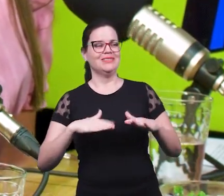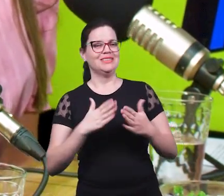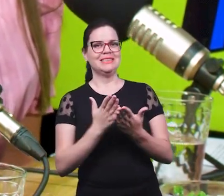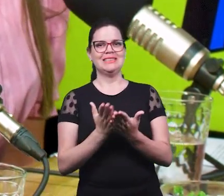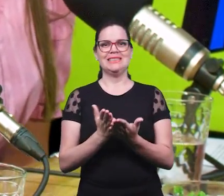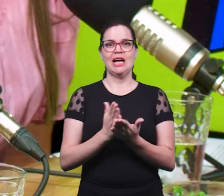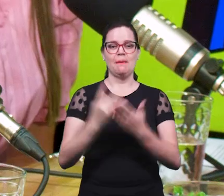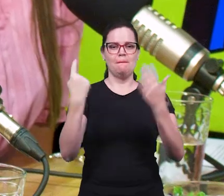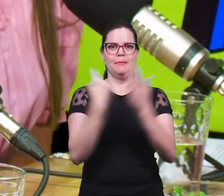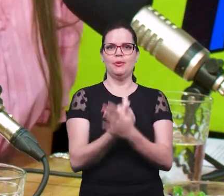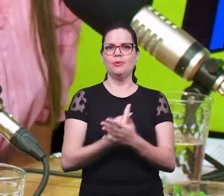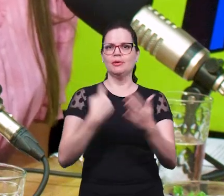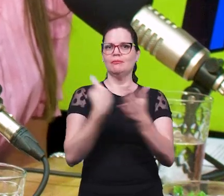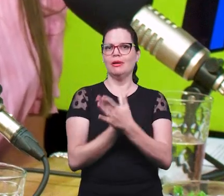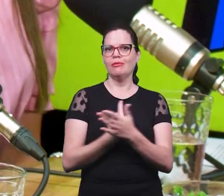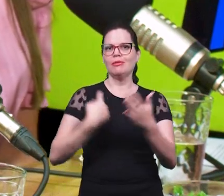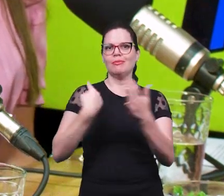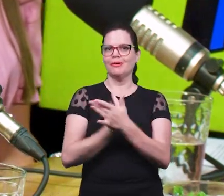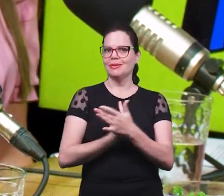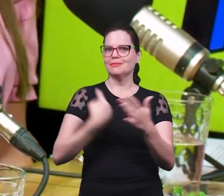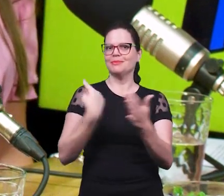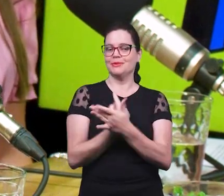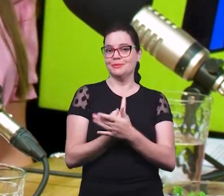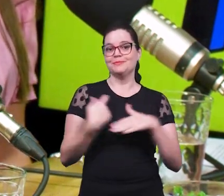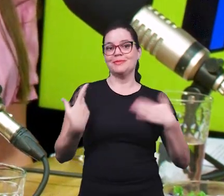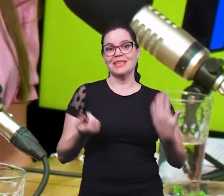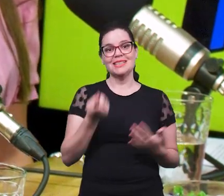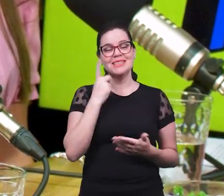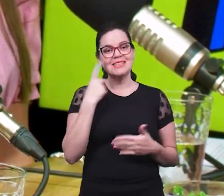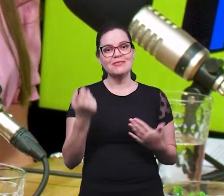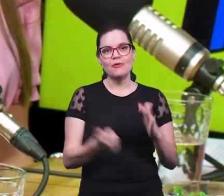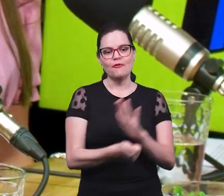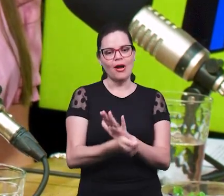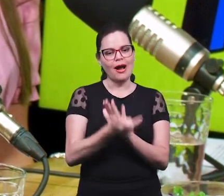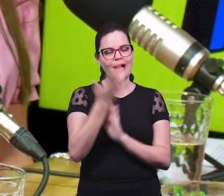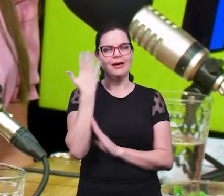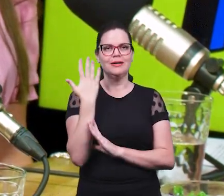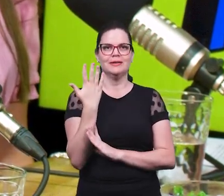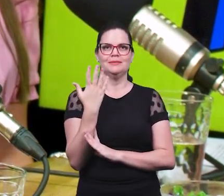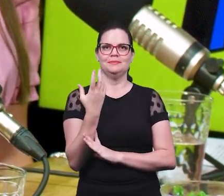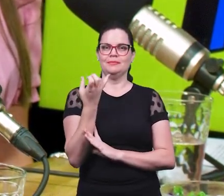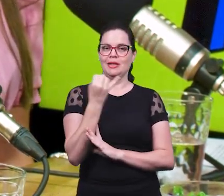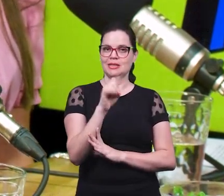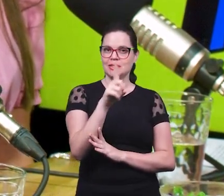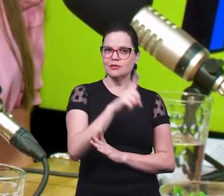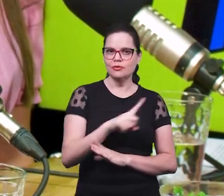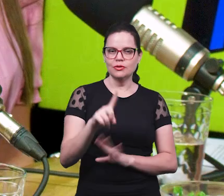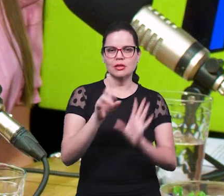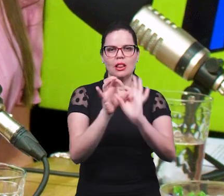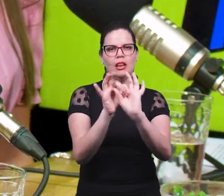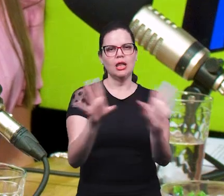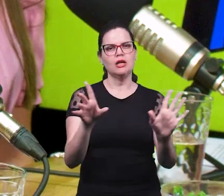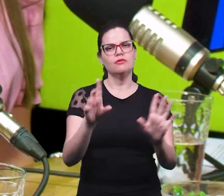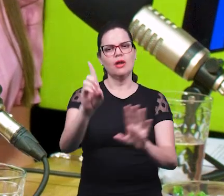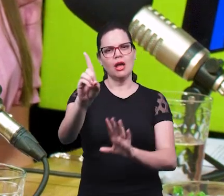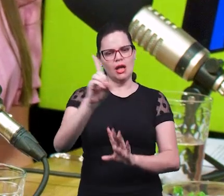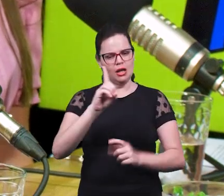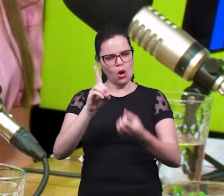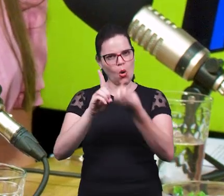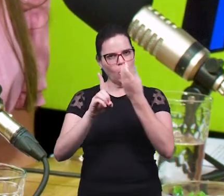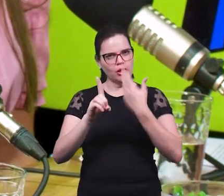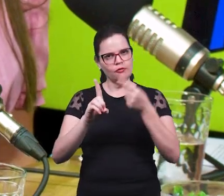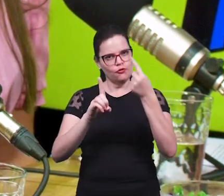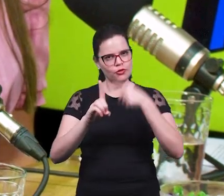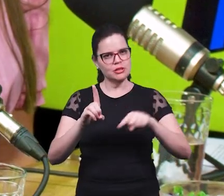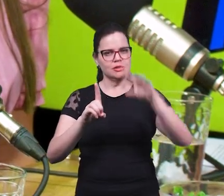as perguntas. Quantas perguntas seus filhos têm para fazer? Né? Então, se forem abertos, quem vai acolher são vocês.